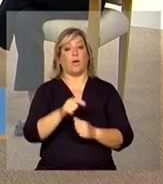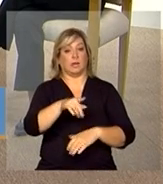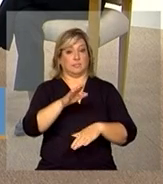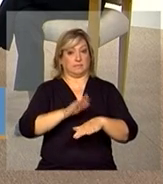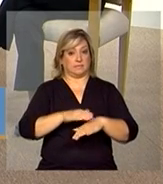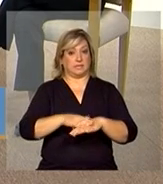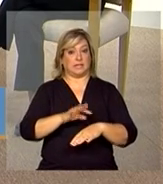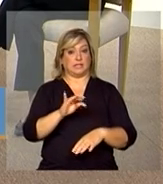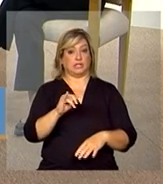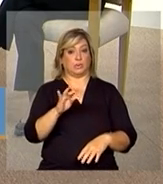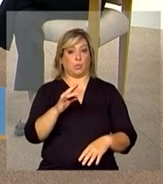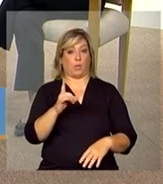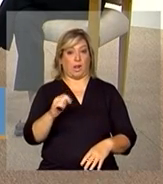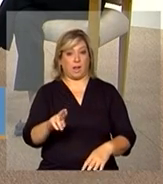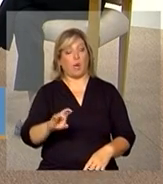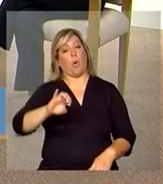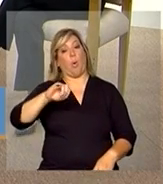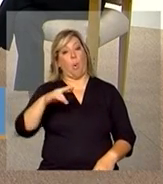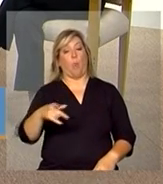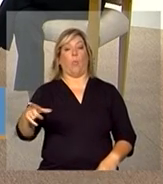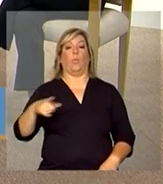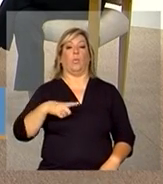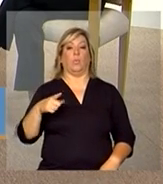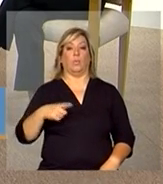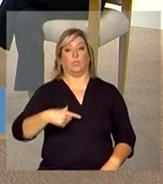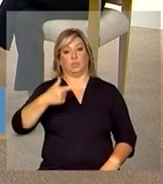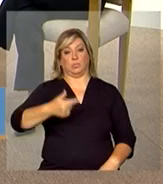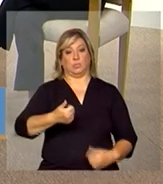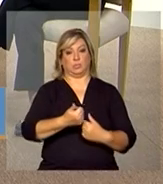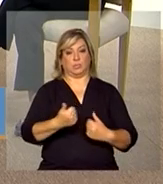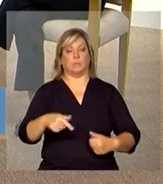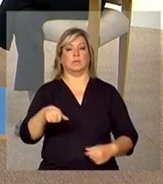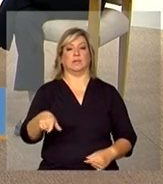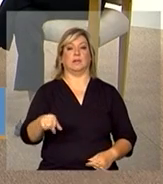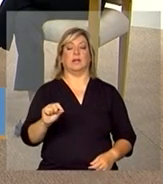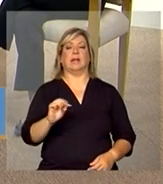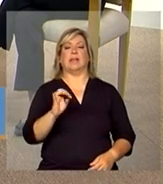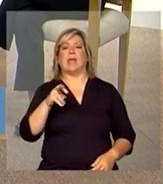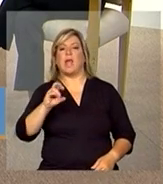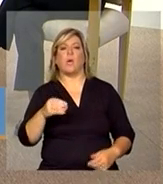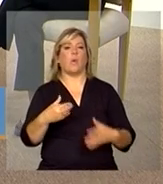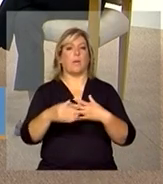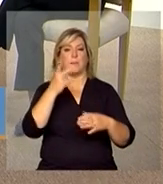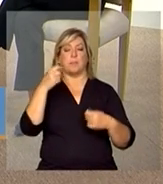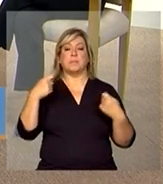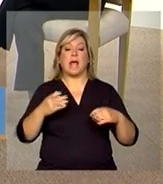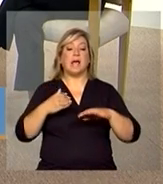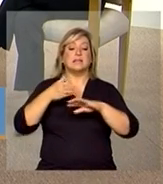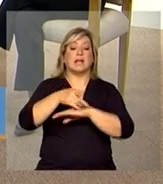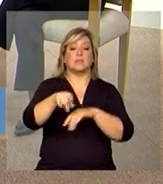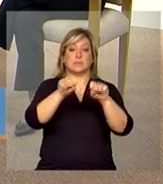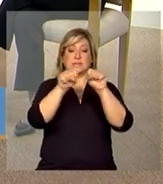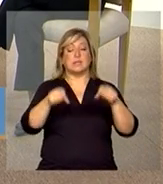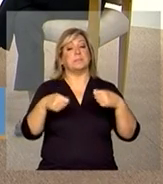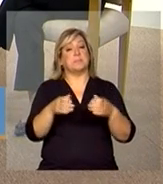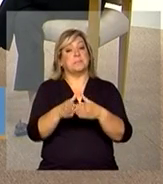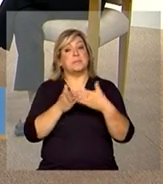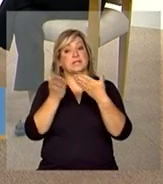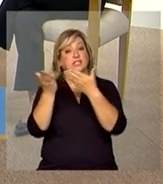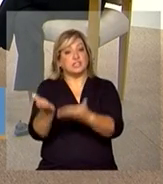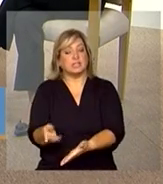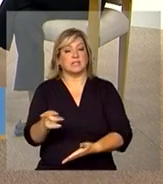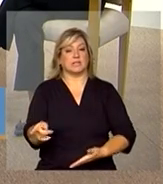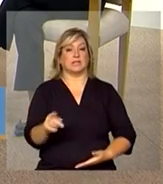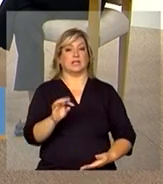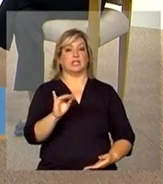Adjunto então qualquer usuário técnico da secretaria do Conselho que precisar de acesso ao sistema deverá solicitar ao seu adjunto